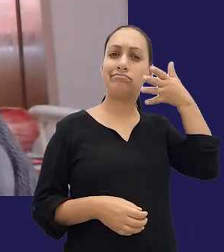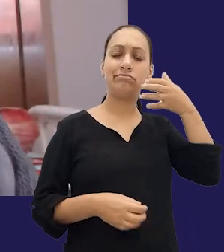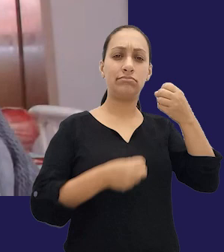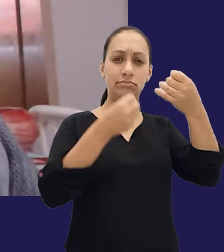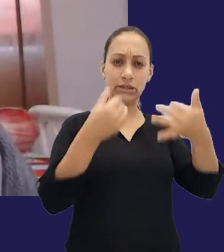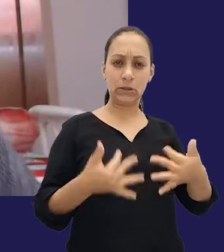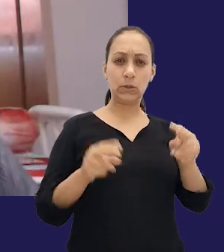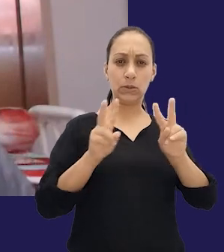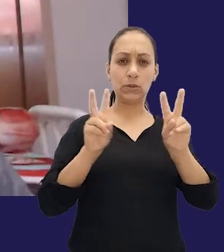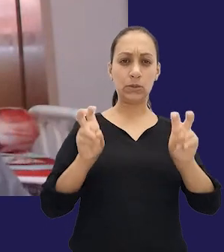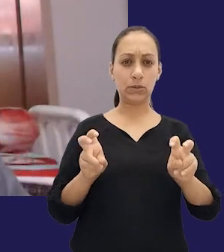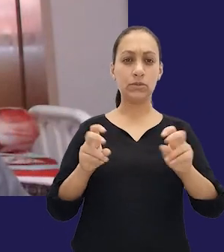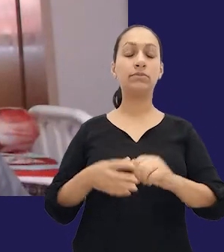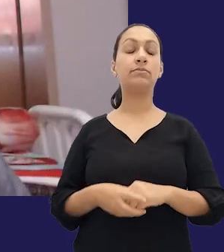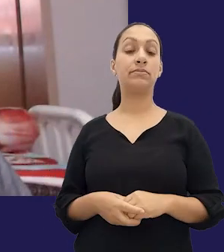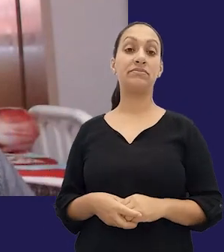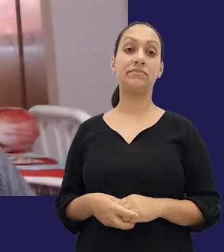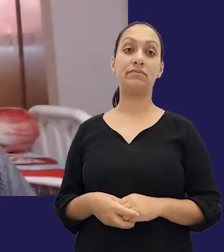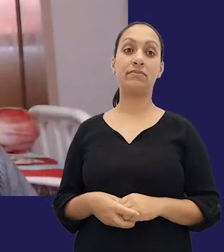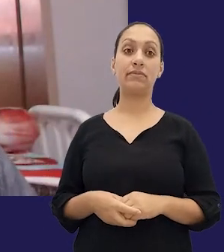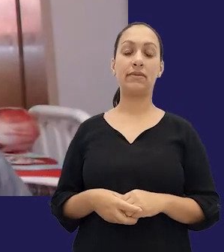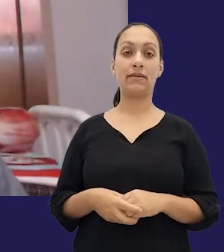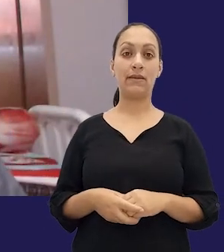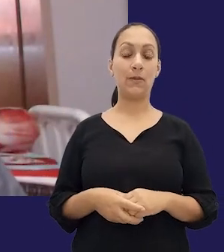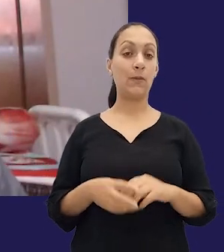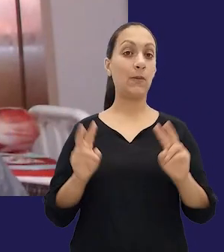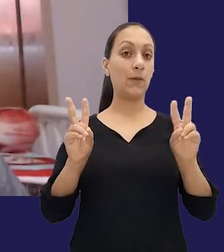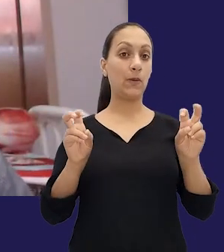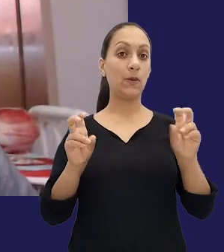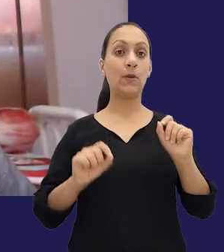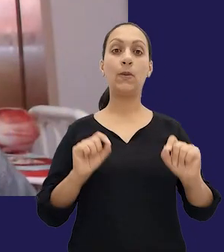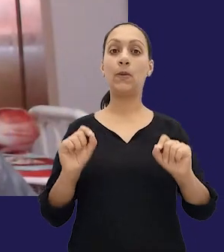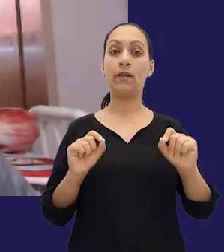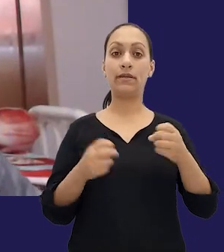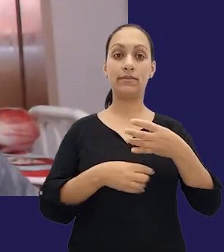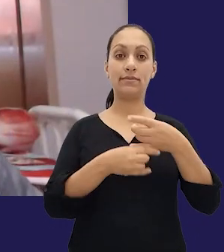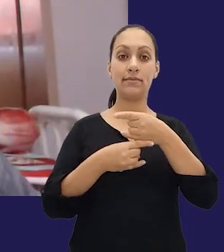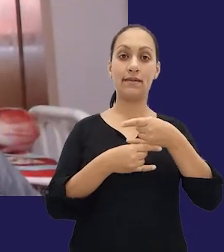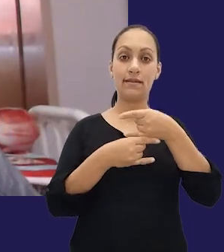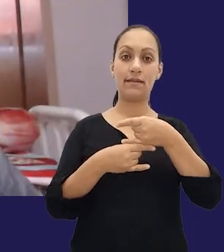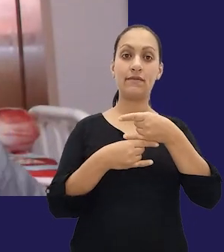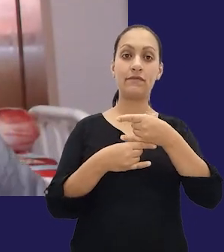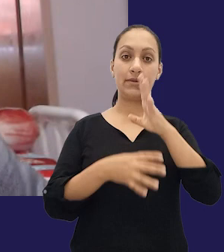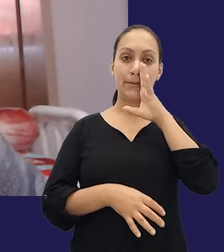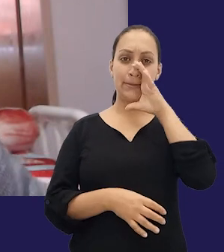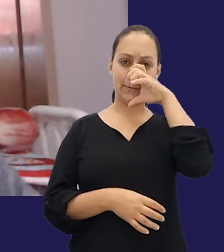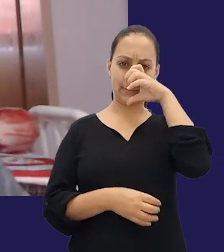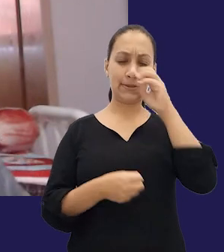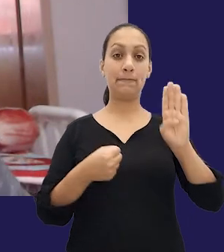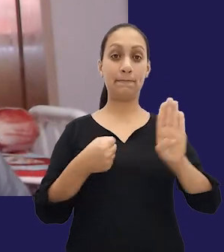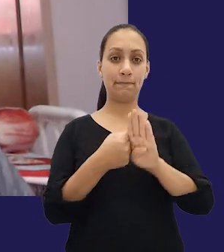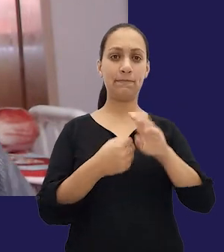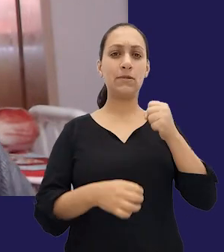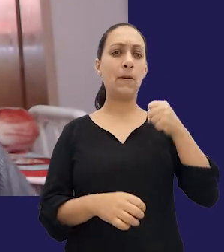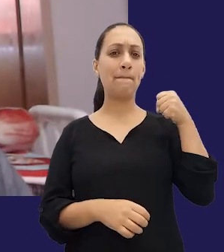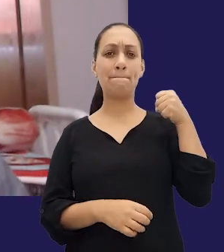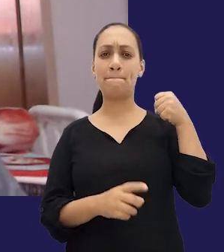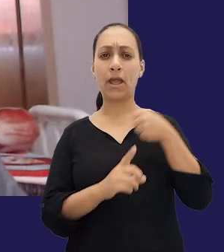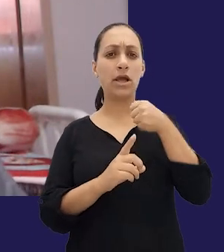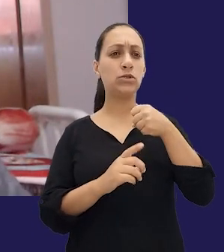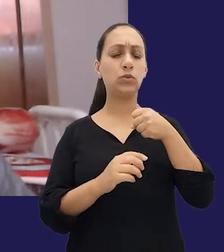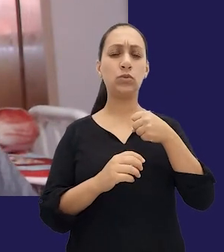disso. Então, o nosso título da nossa live de hoje é Resistência Bacteriana, o impacto do amplo uso